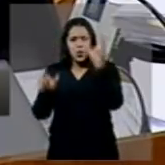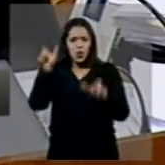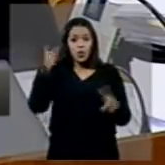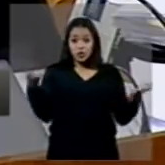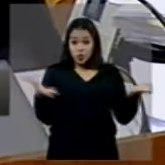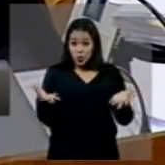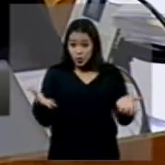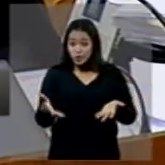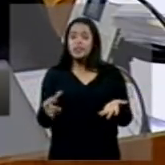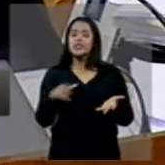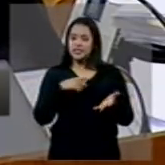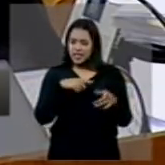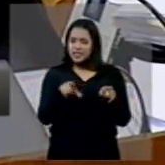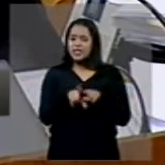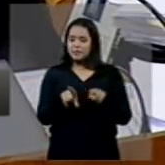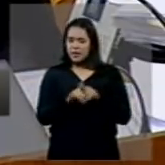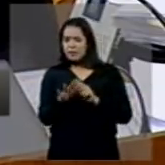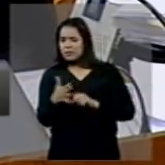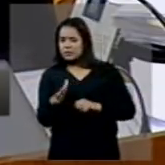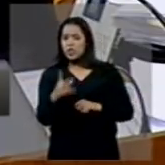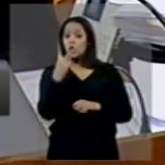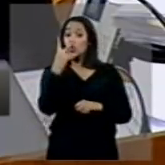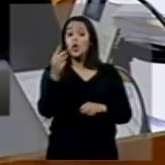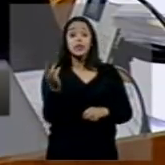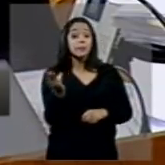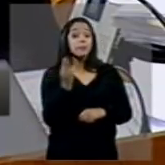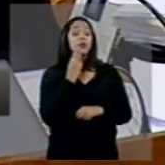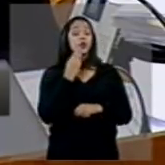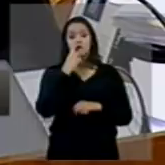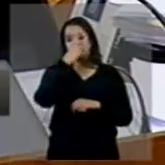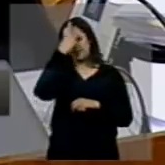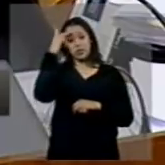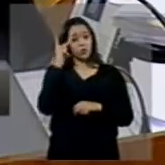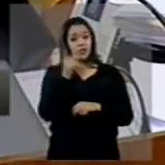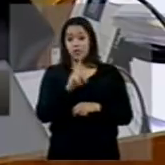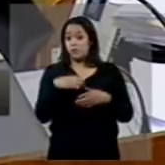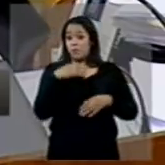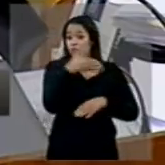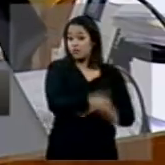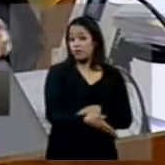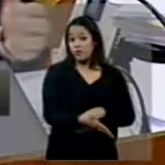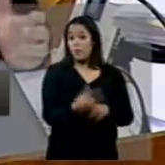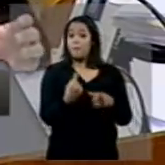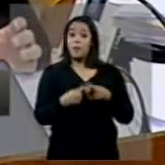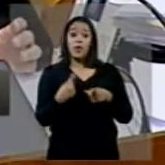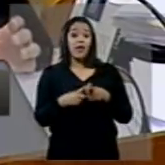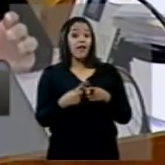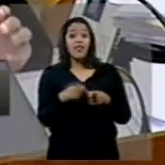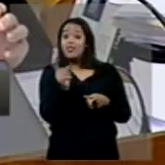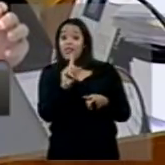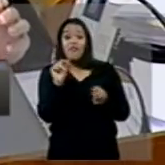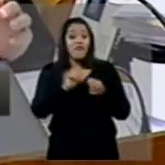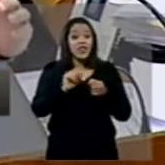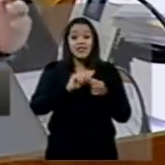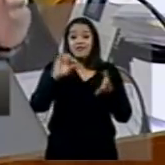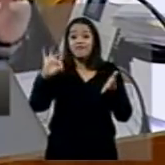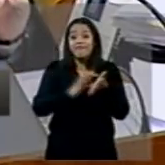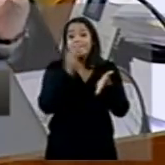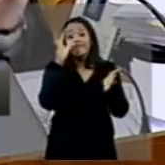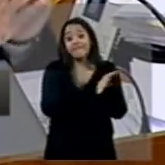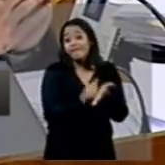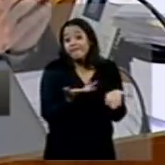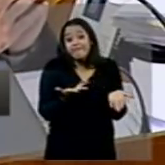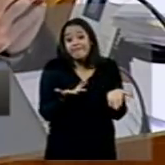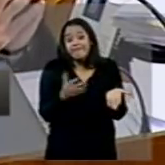também teríamos aproximadamente 2 milhões de eleitores que não participaram porque não se recadastraram. E não